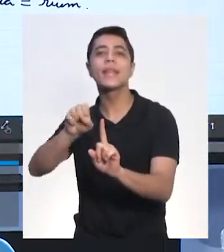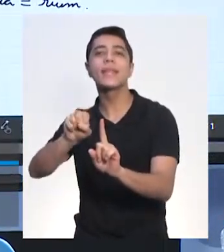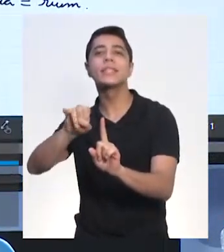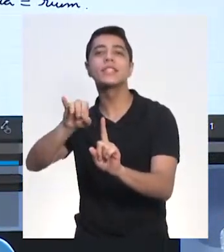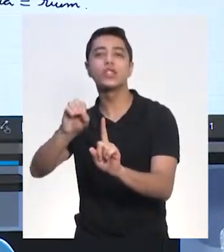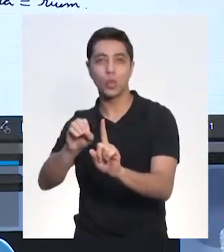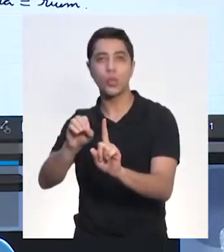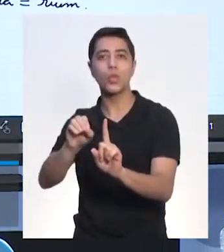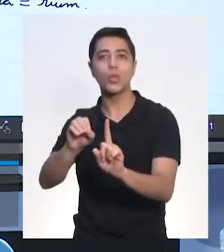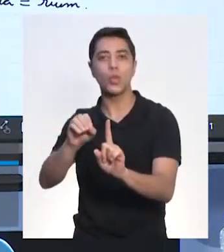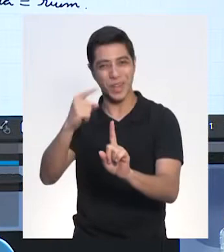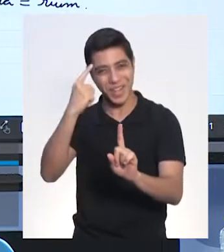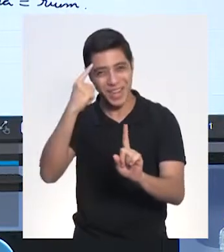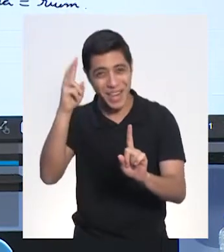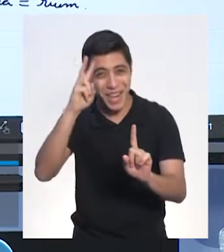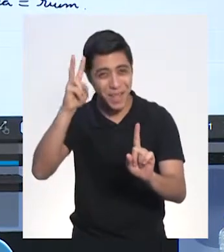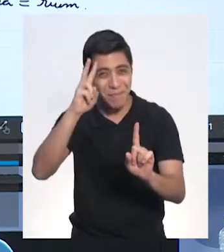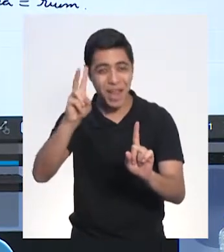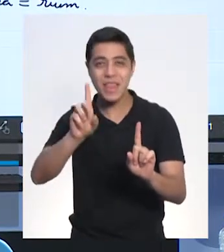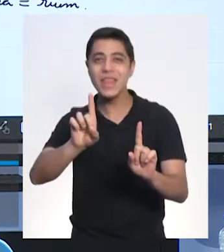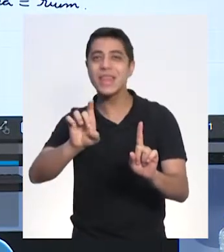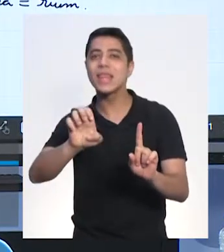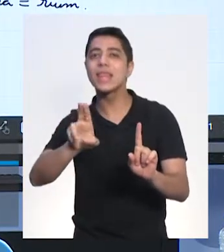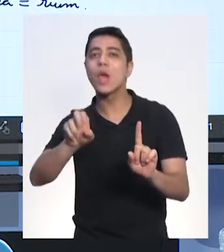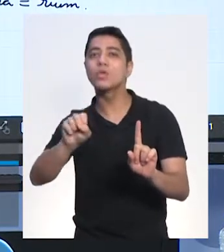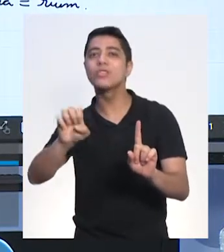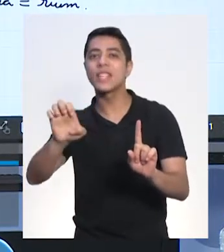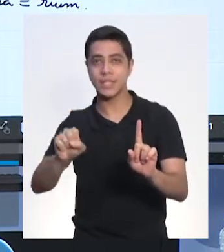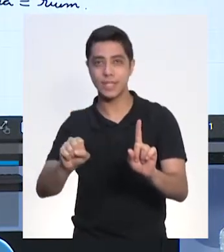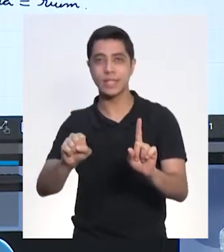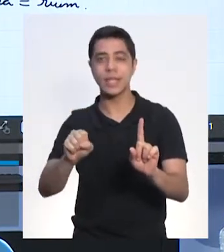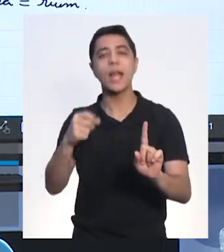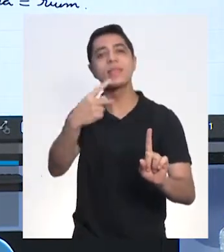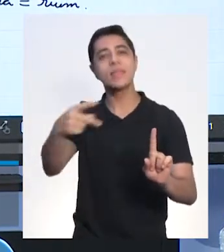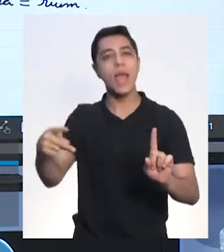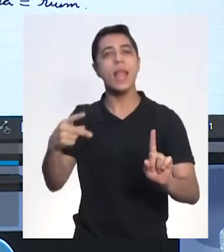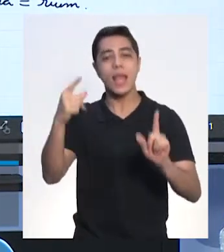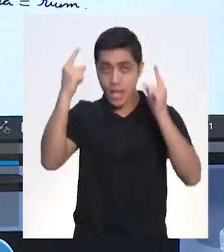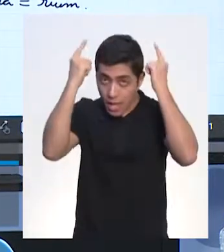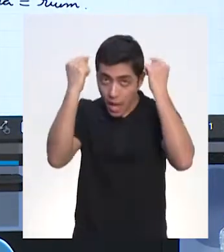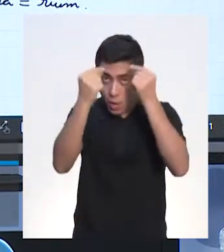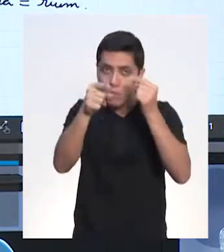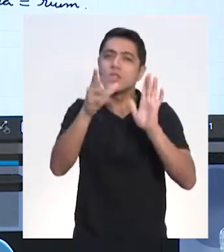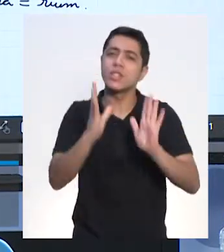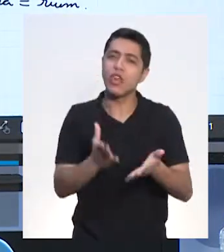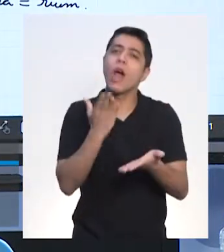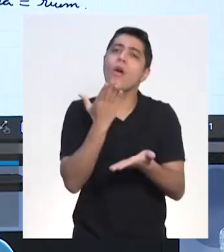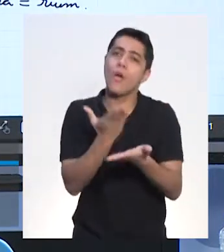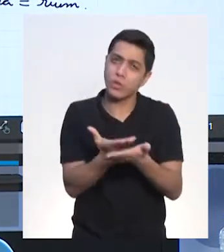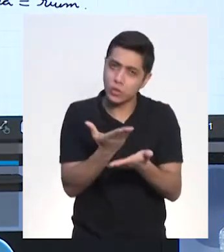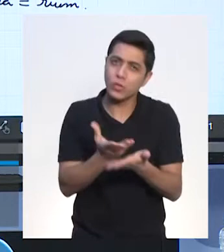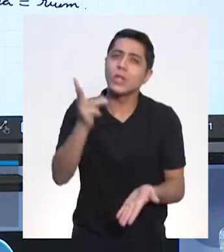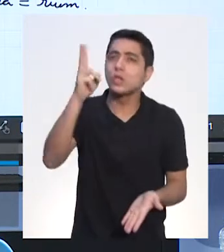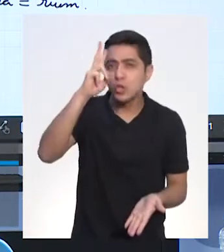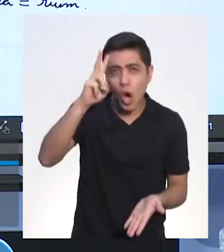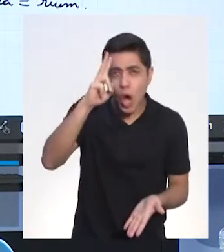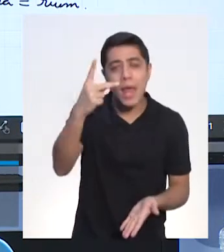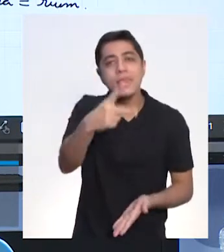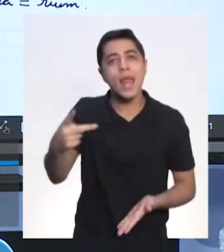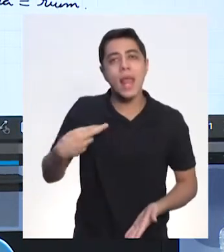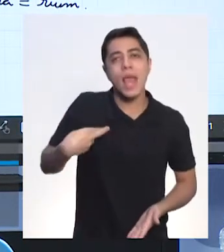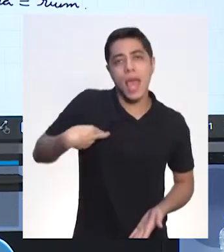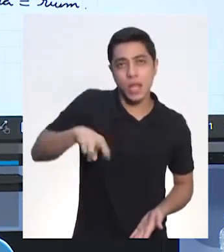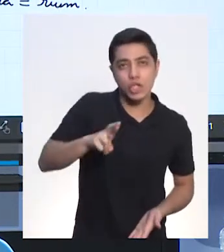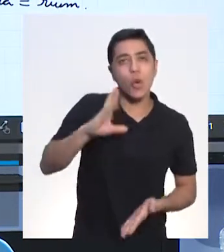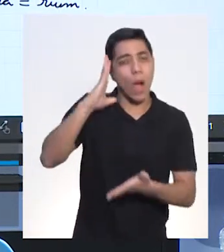Vocês lembram, já devem ter visto isso em história, que a religião dos gregos, nesse período, era uma religião politeísta, ou seja, eles tinham vários